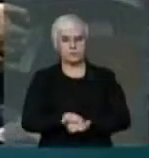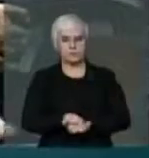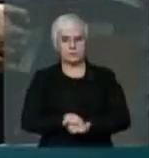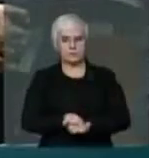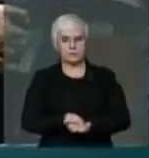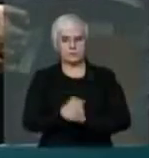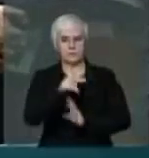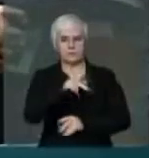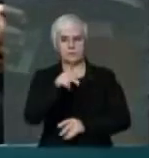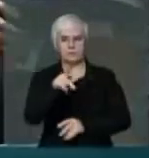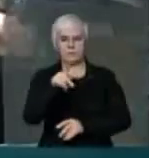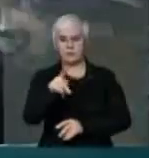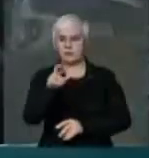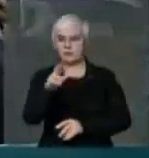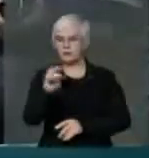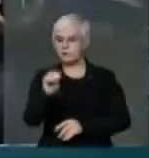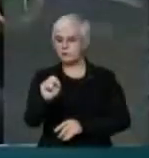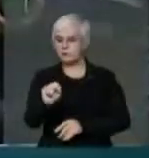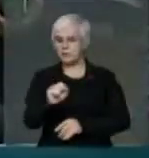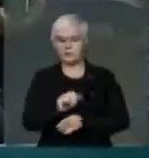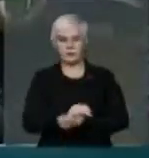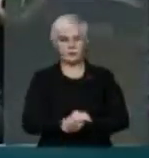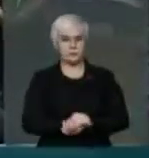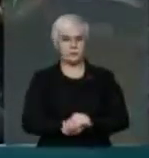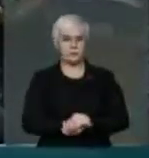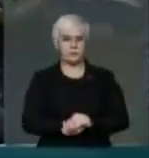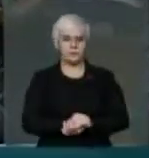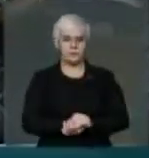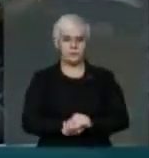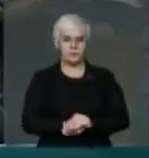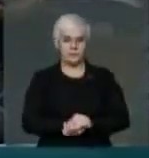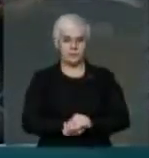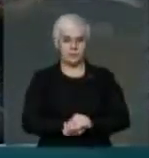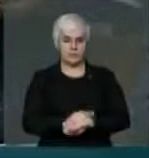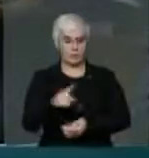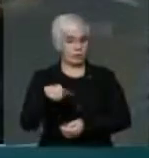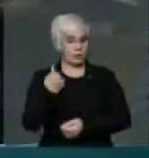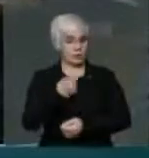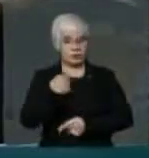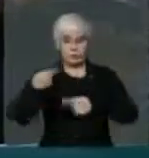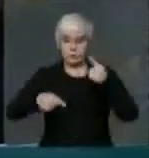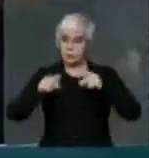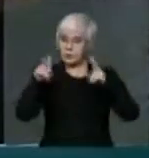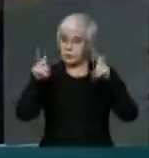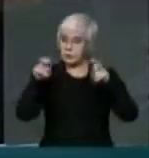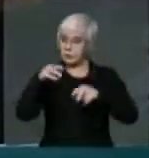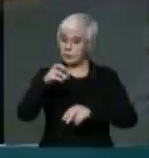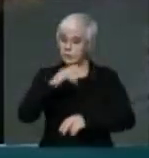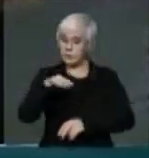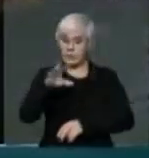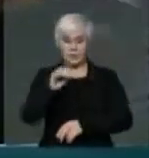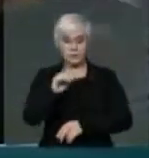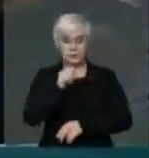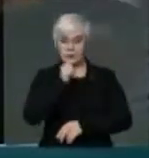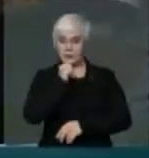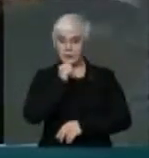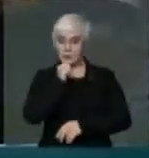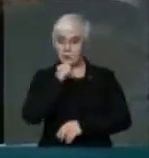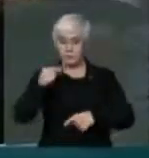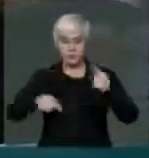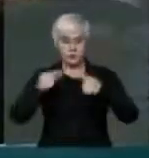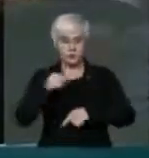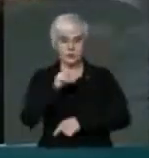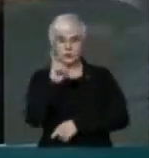PP Prois. Senhor presidente, não estamos ainda discutindo o mérito. A urgência.